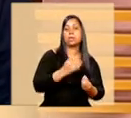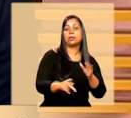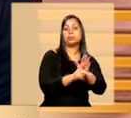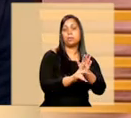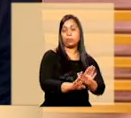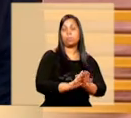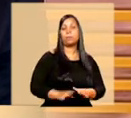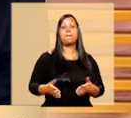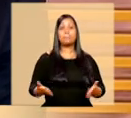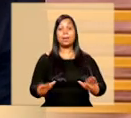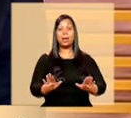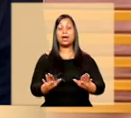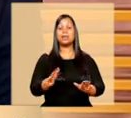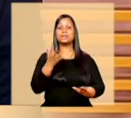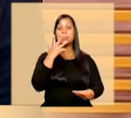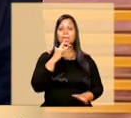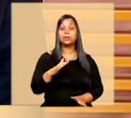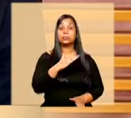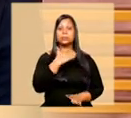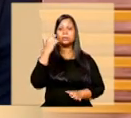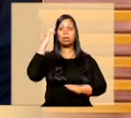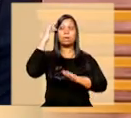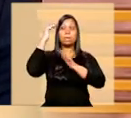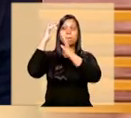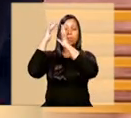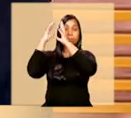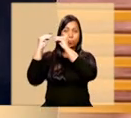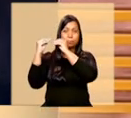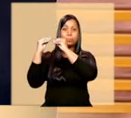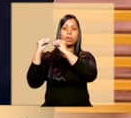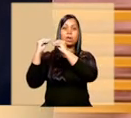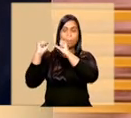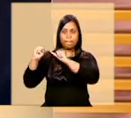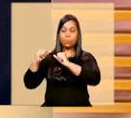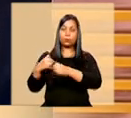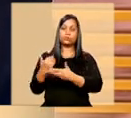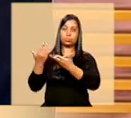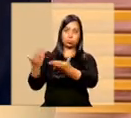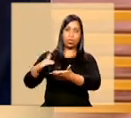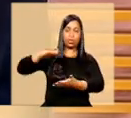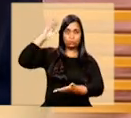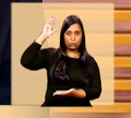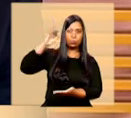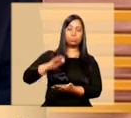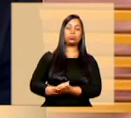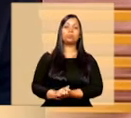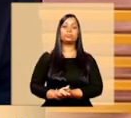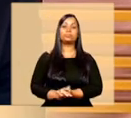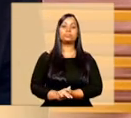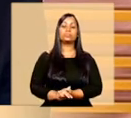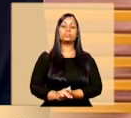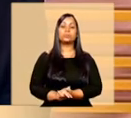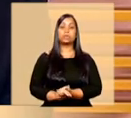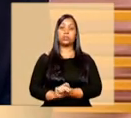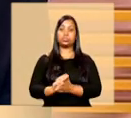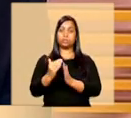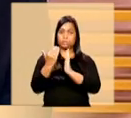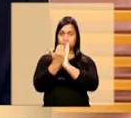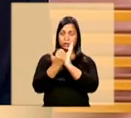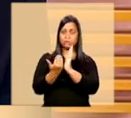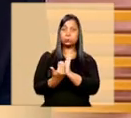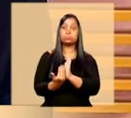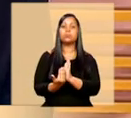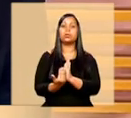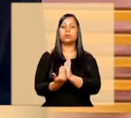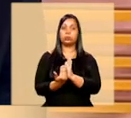criança. Agora, a criança em morte cefálica pode doar para um adulto, né? Desde que se respeite essas